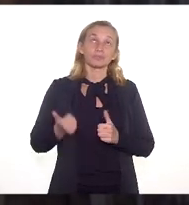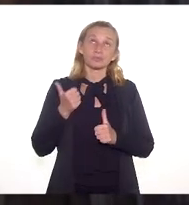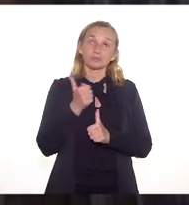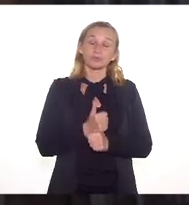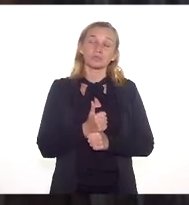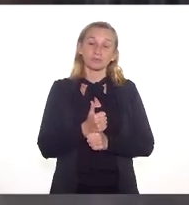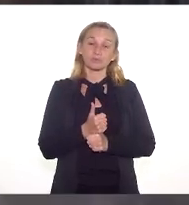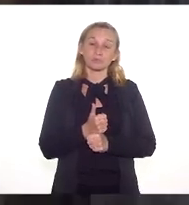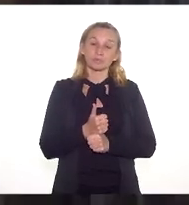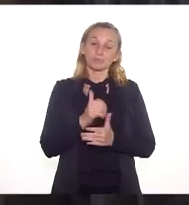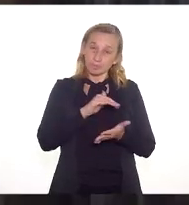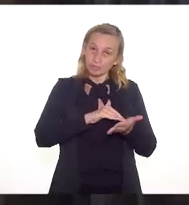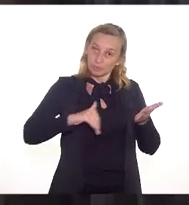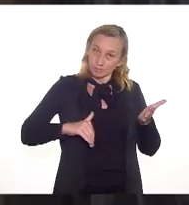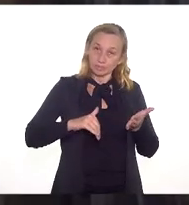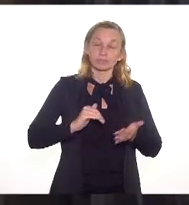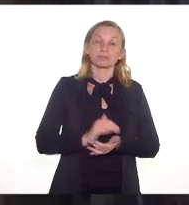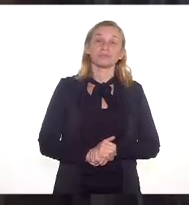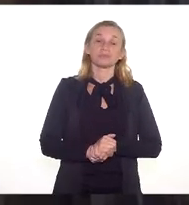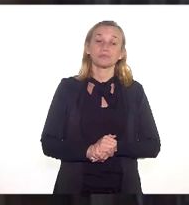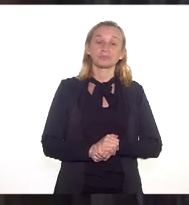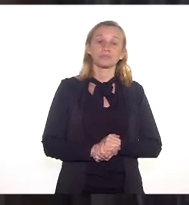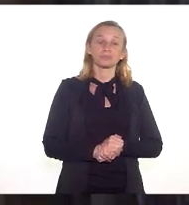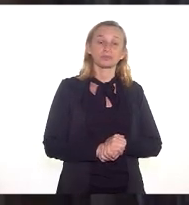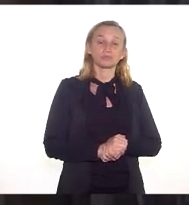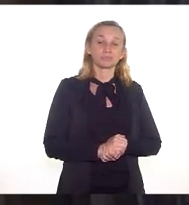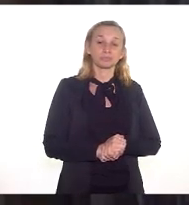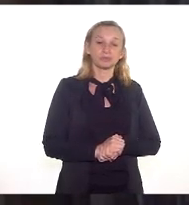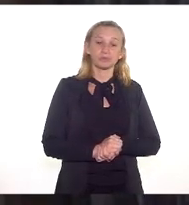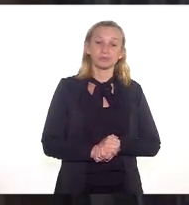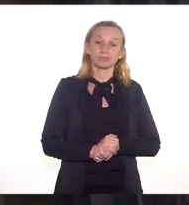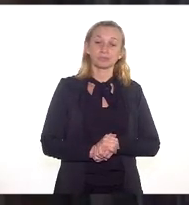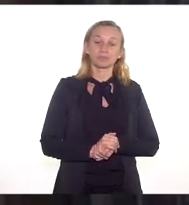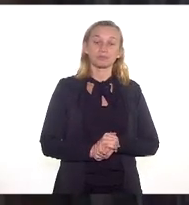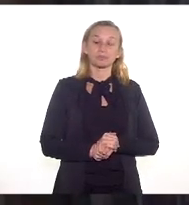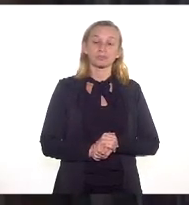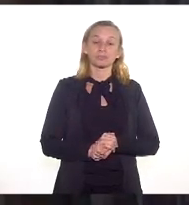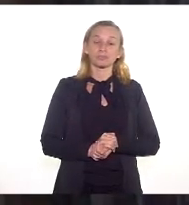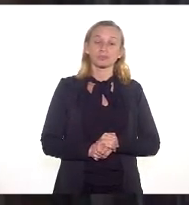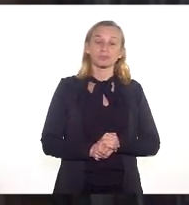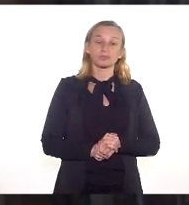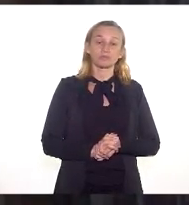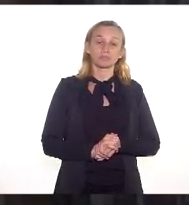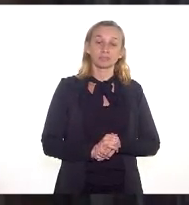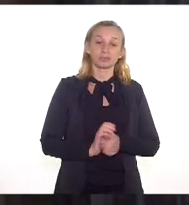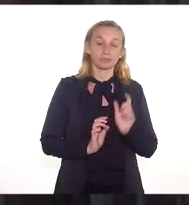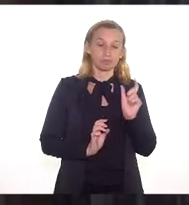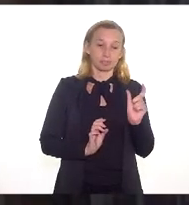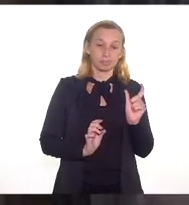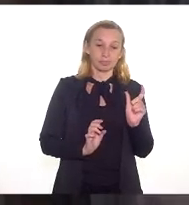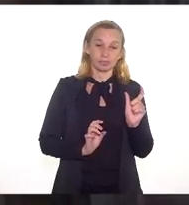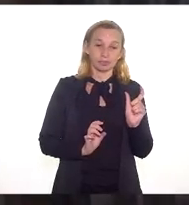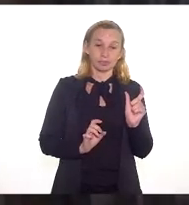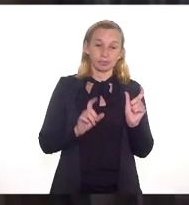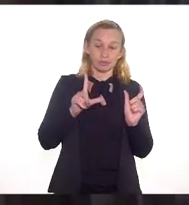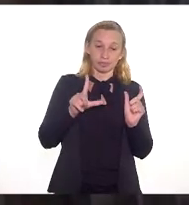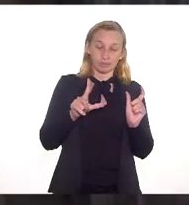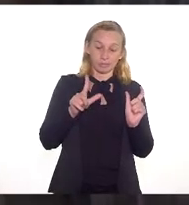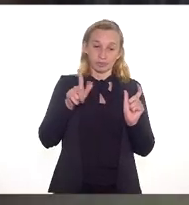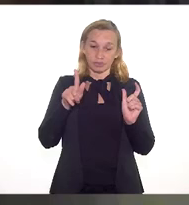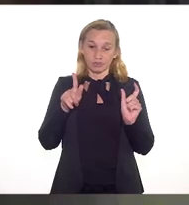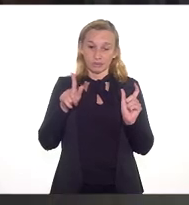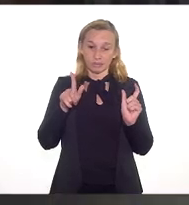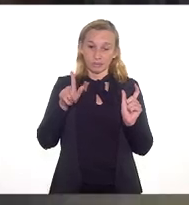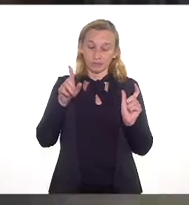substituição, retirada, né? Do texto da emenda, a palavra LGBT. Mas isso daí está